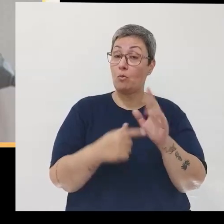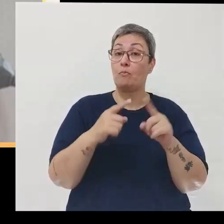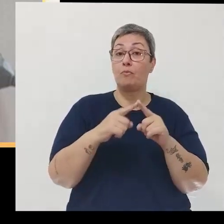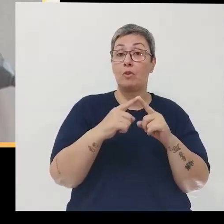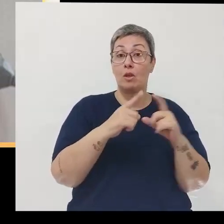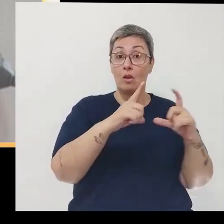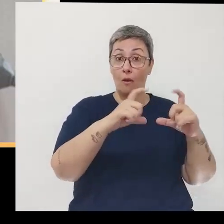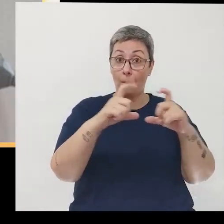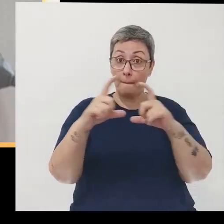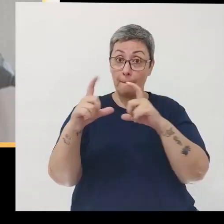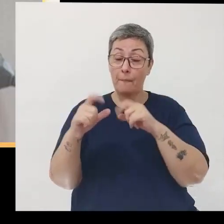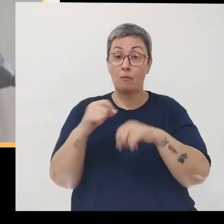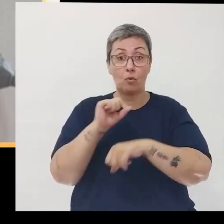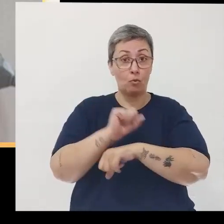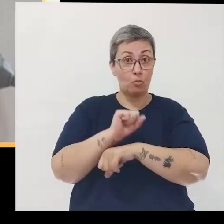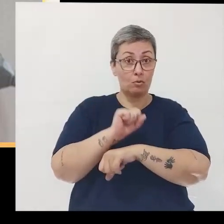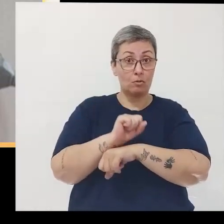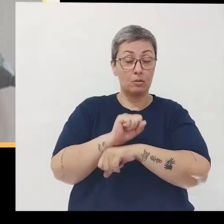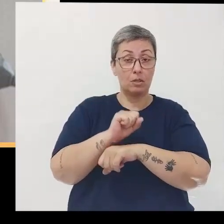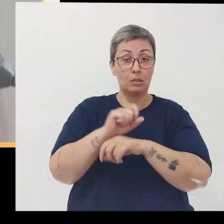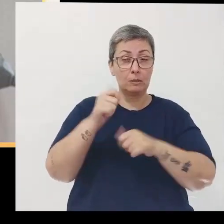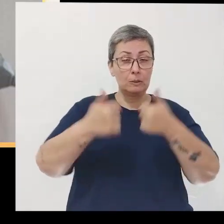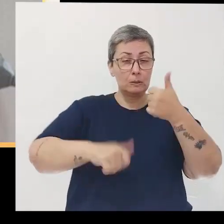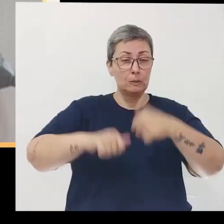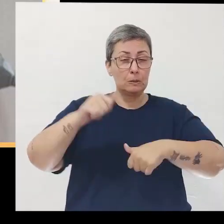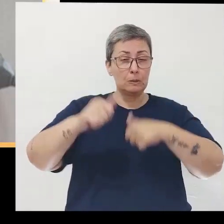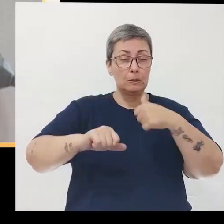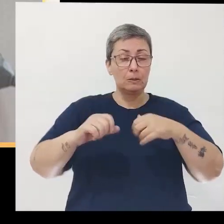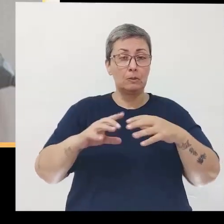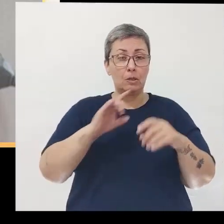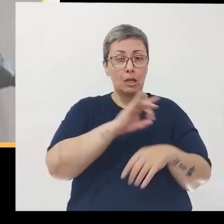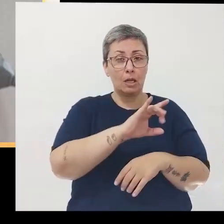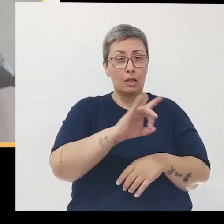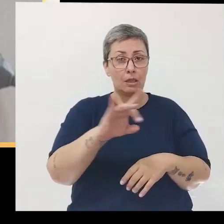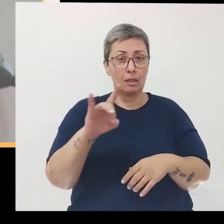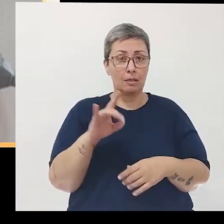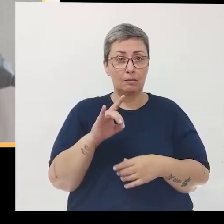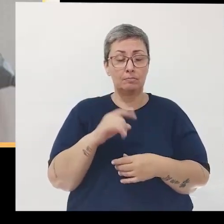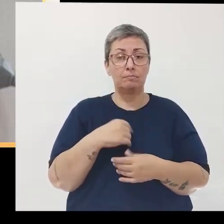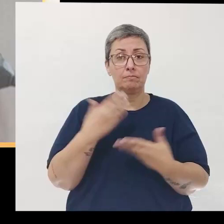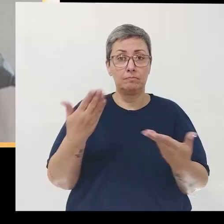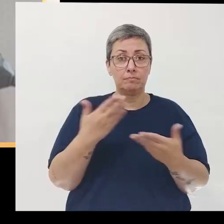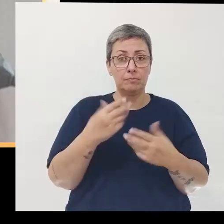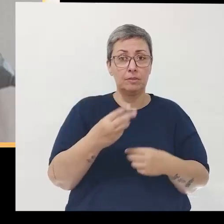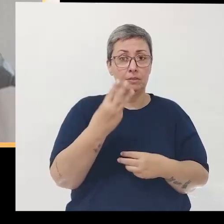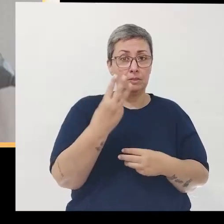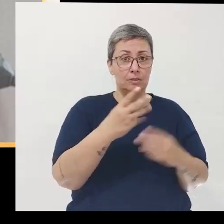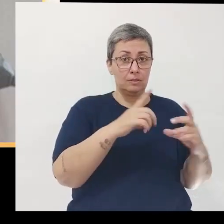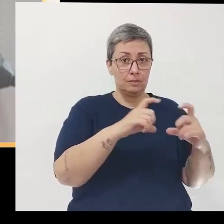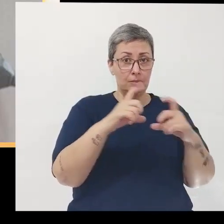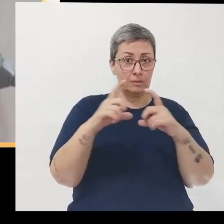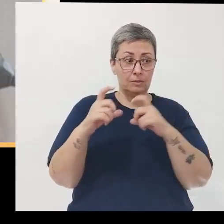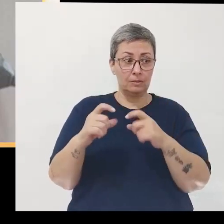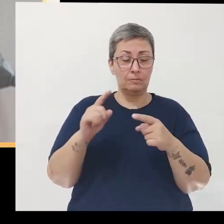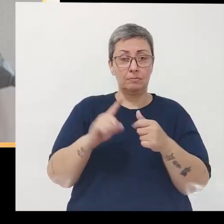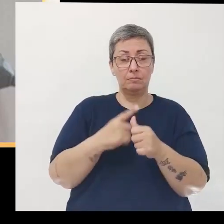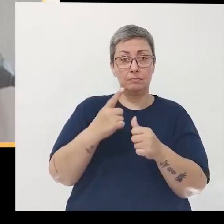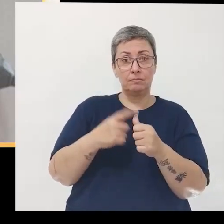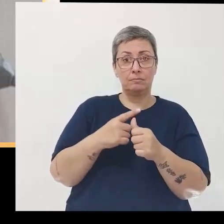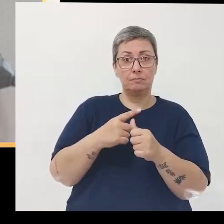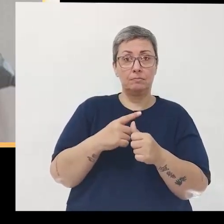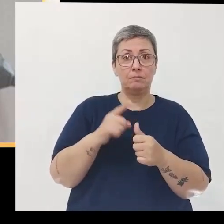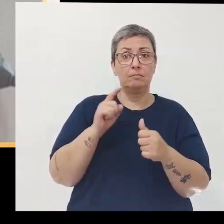mostrando aí para vocês algumas imagens e eu vou dar um tempinho para vocês analisarem cada uma delas, tá? São três imagens, ó.